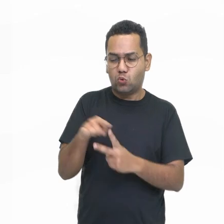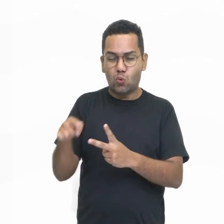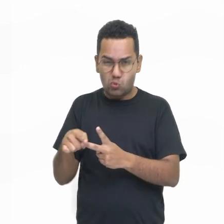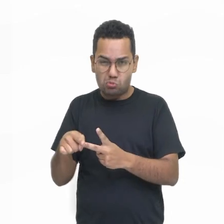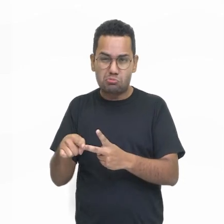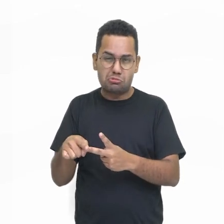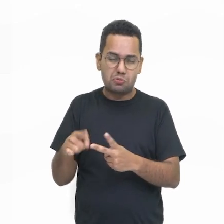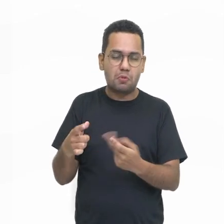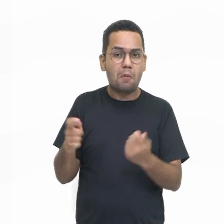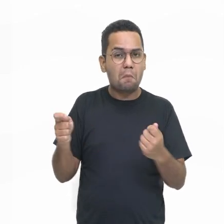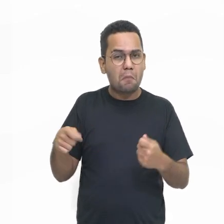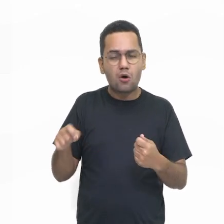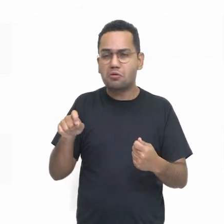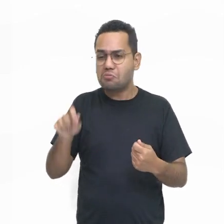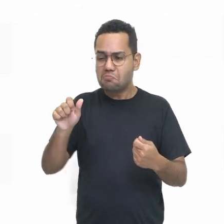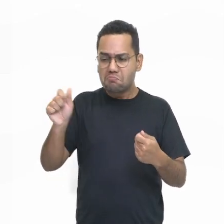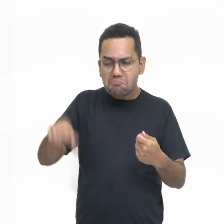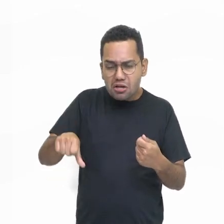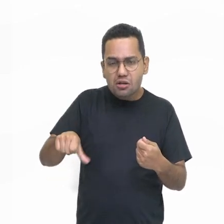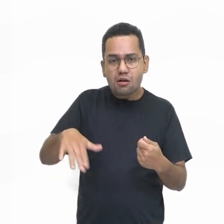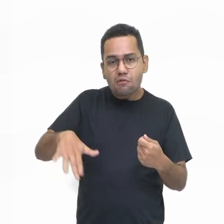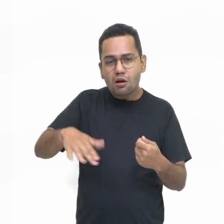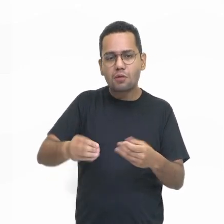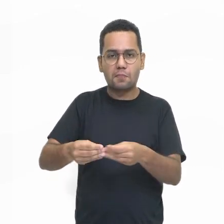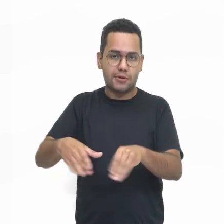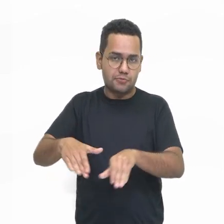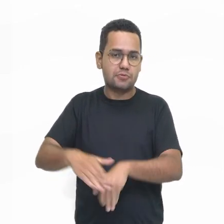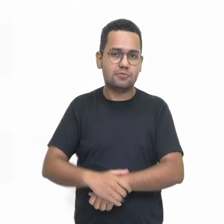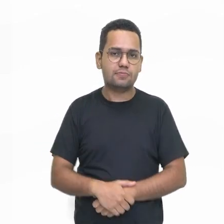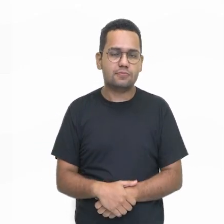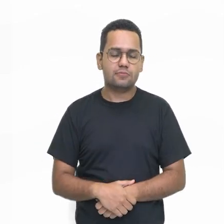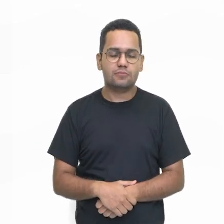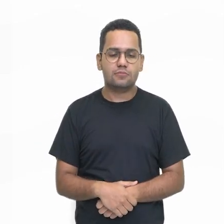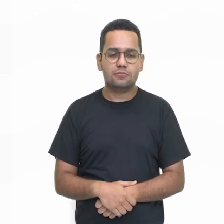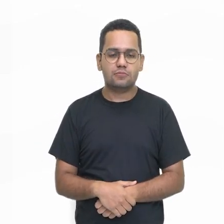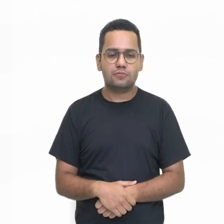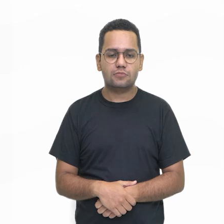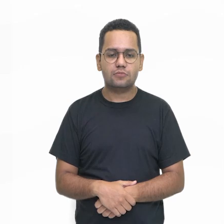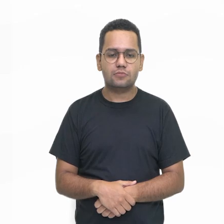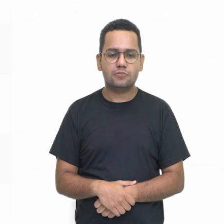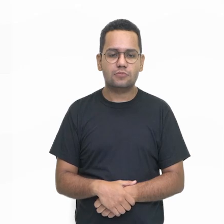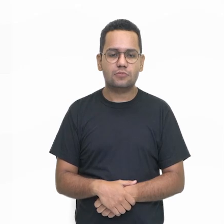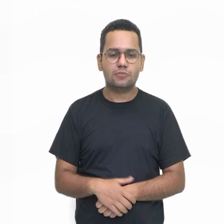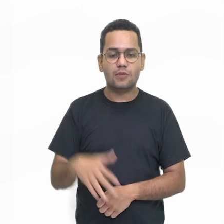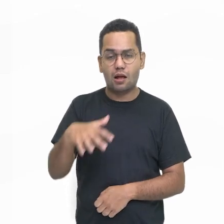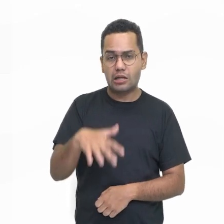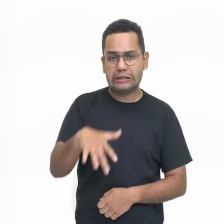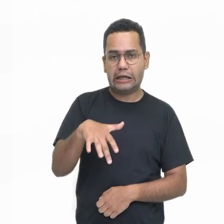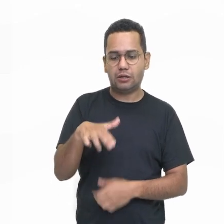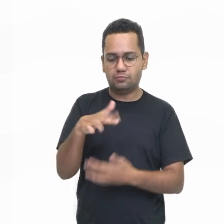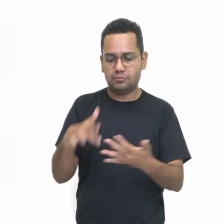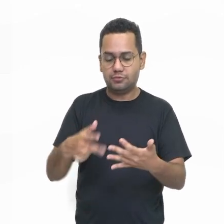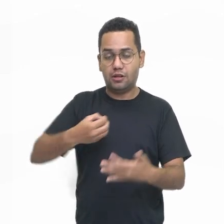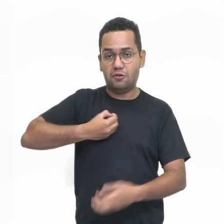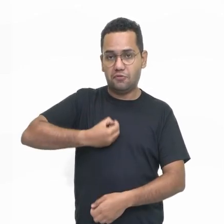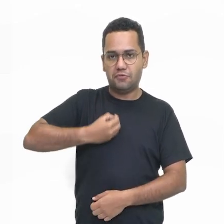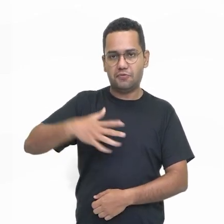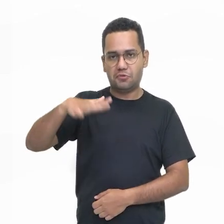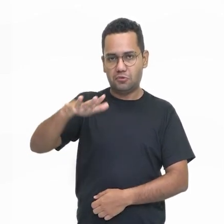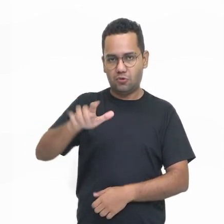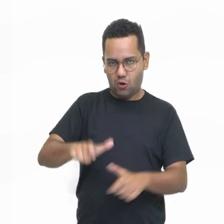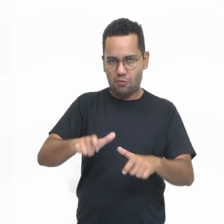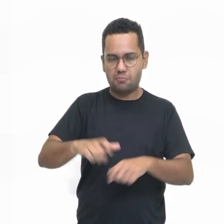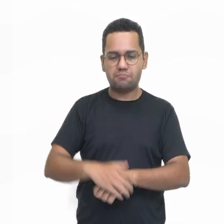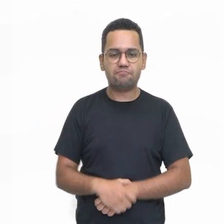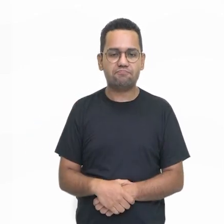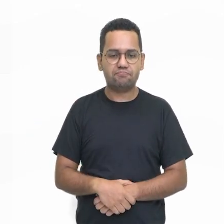ser prejudicado em relação dentro das espécies que estão presentes nele,